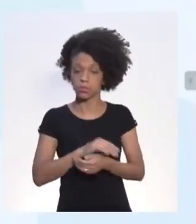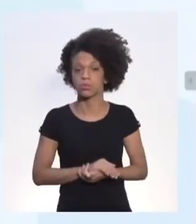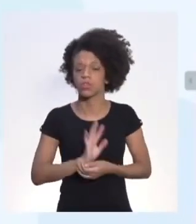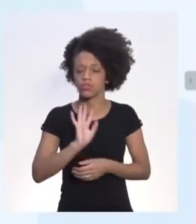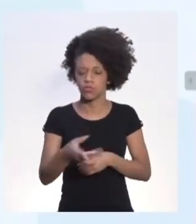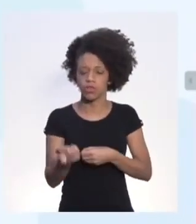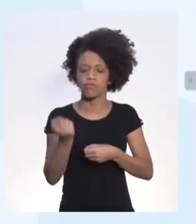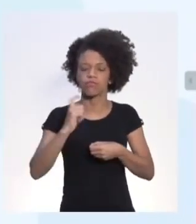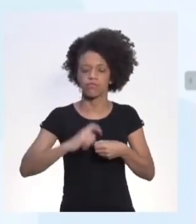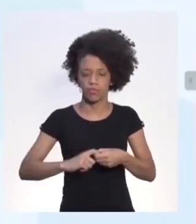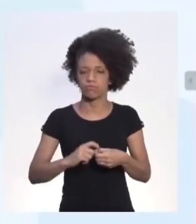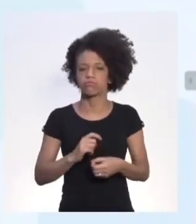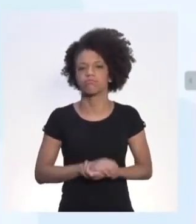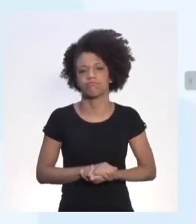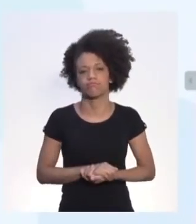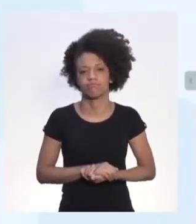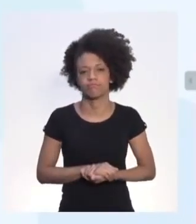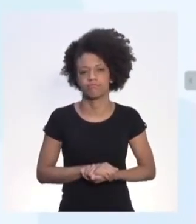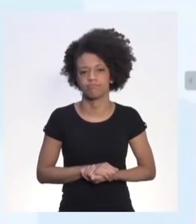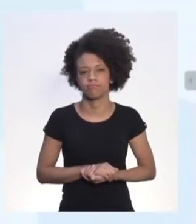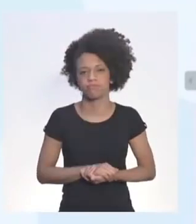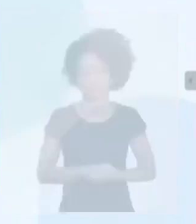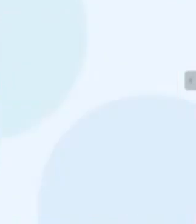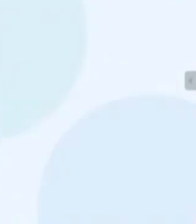a gente já retorna. Bom trabalho.